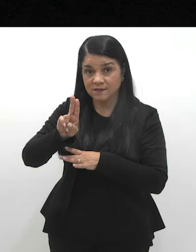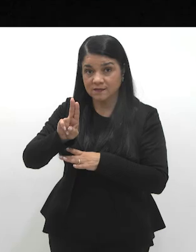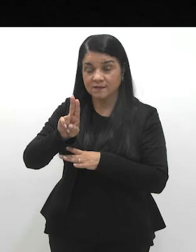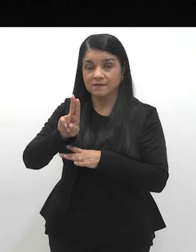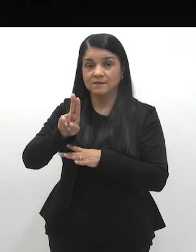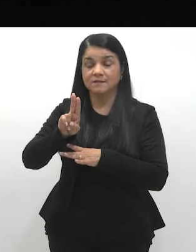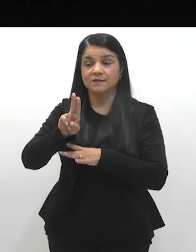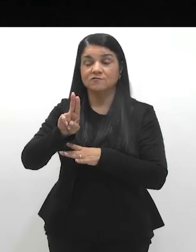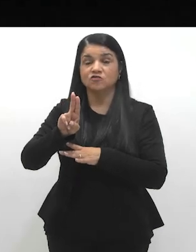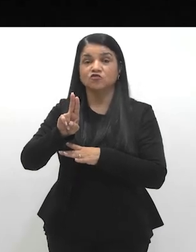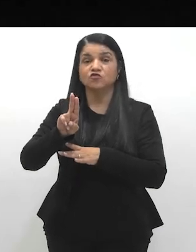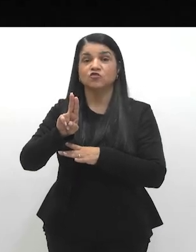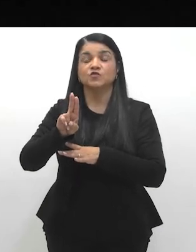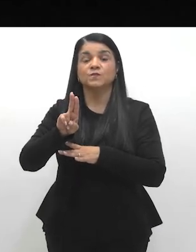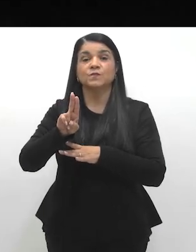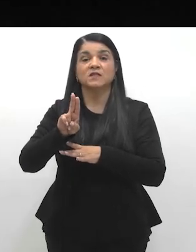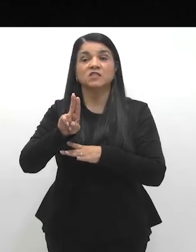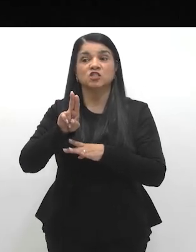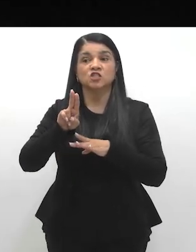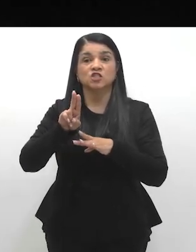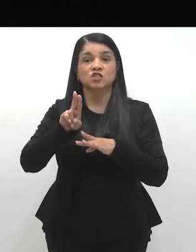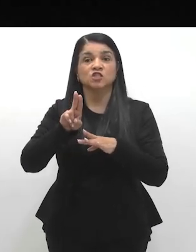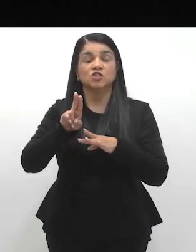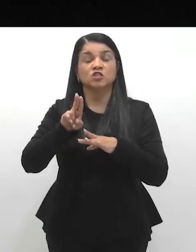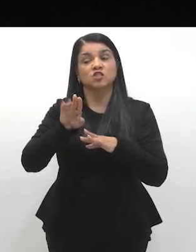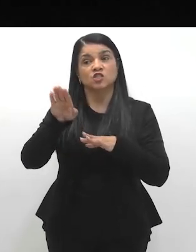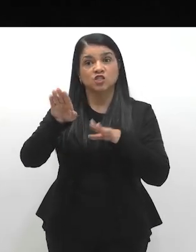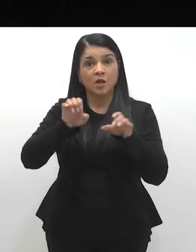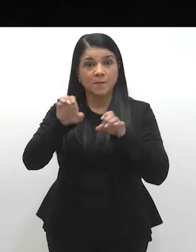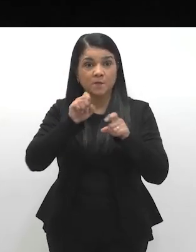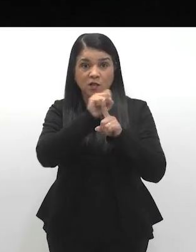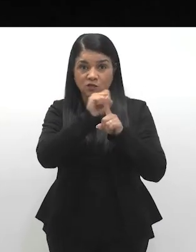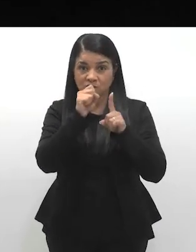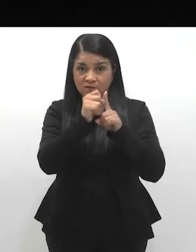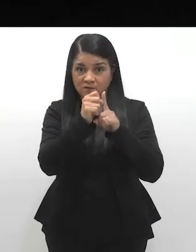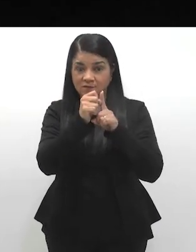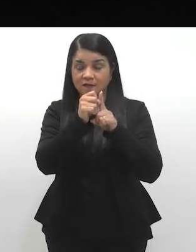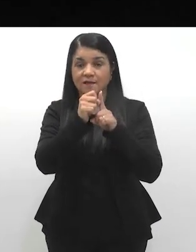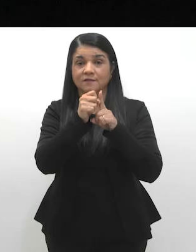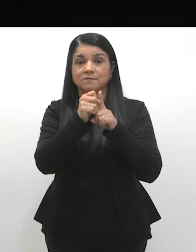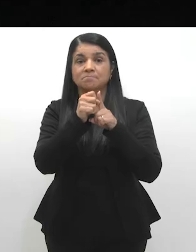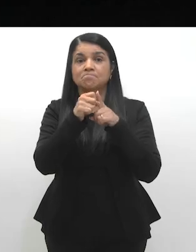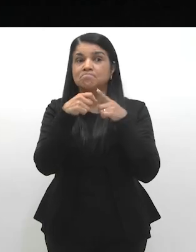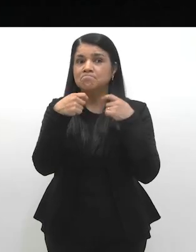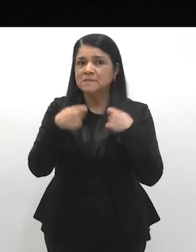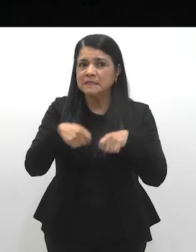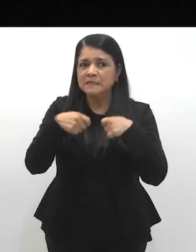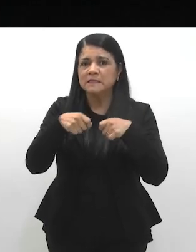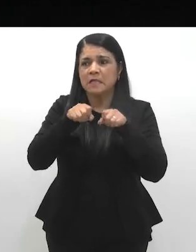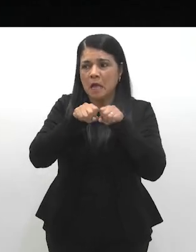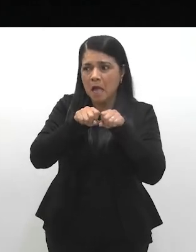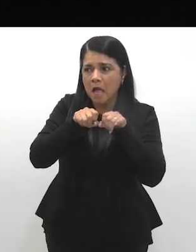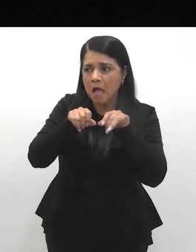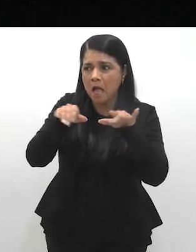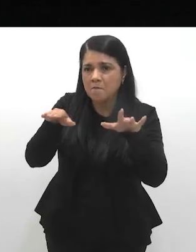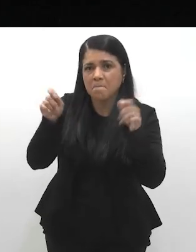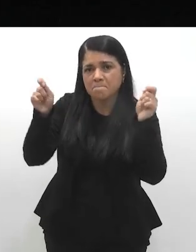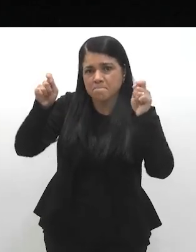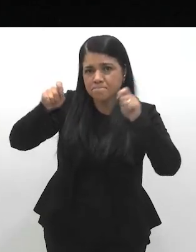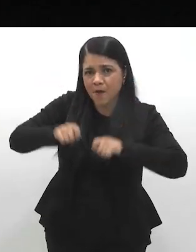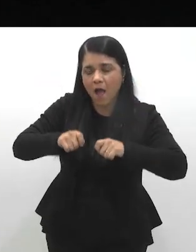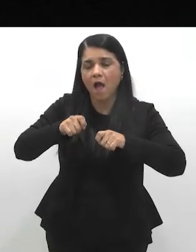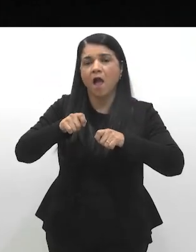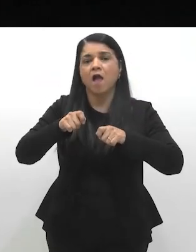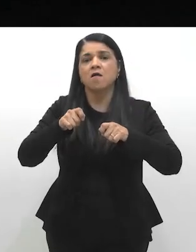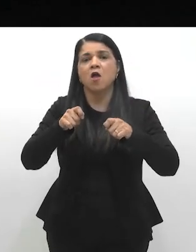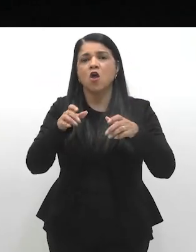universidades elas são chamadas pela sociedade brasileira a ampliar e dar mais